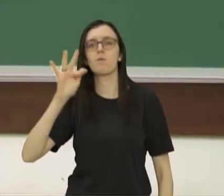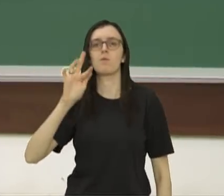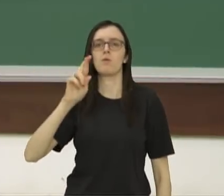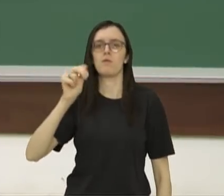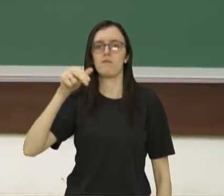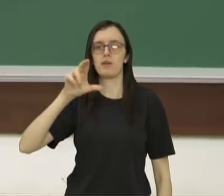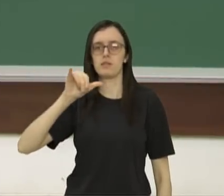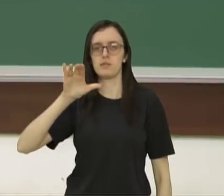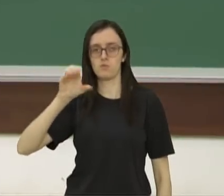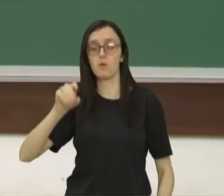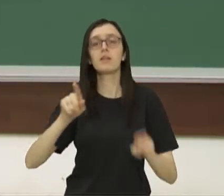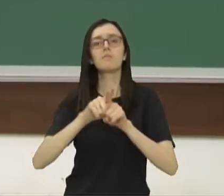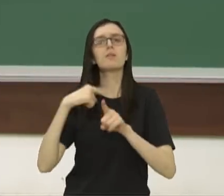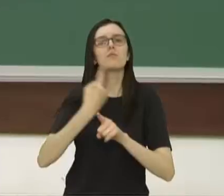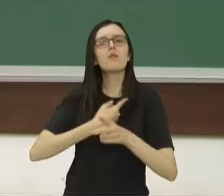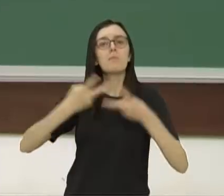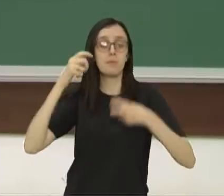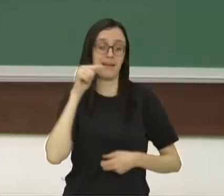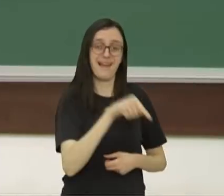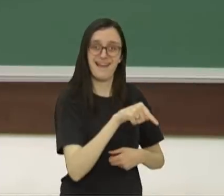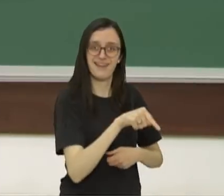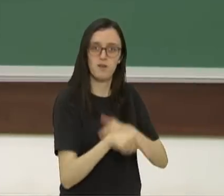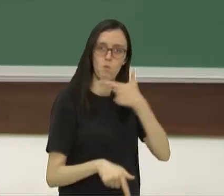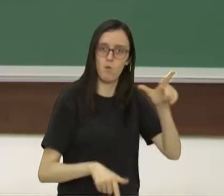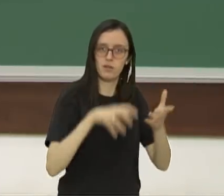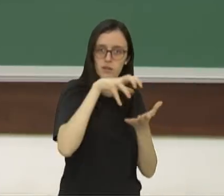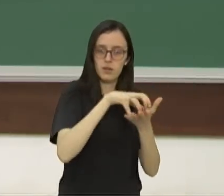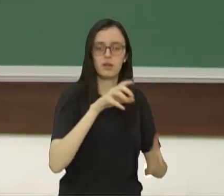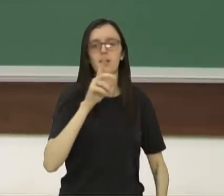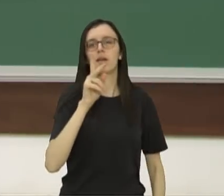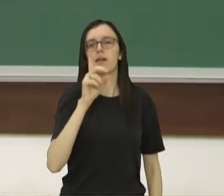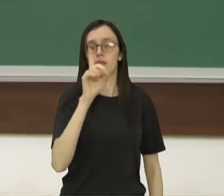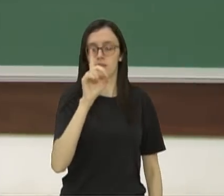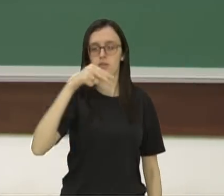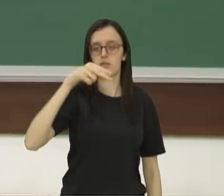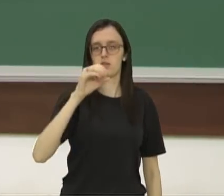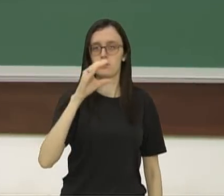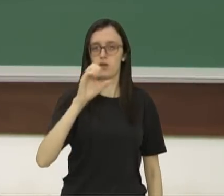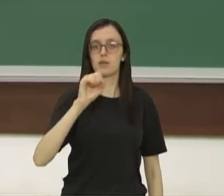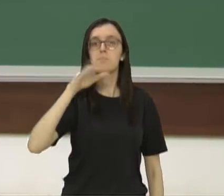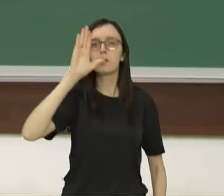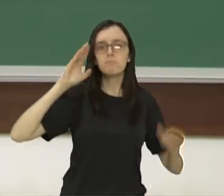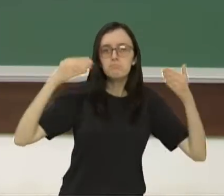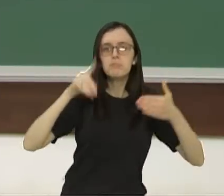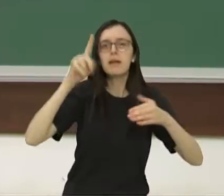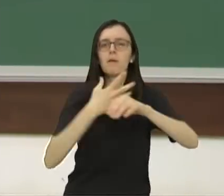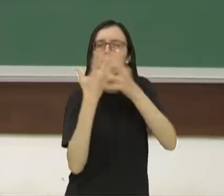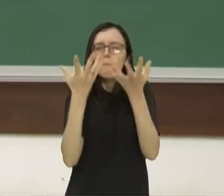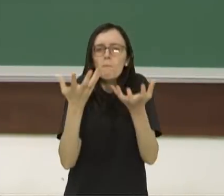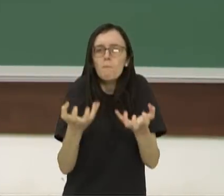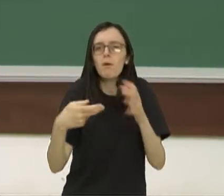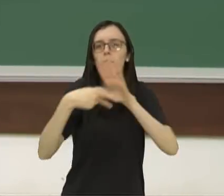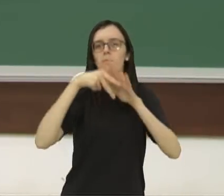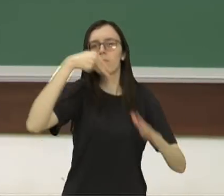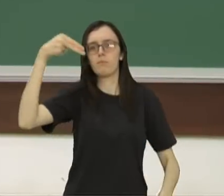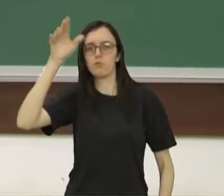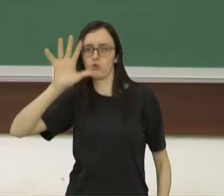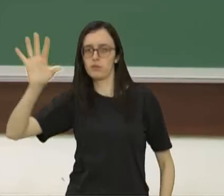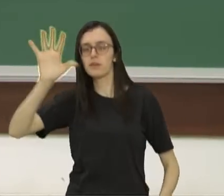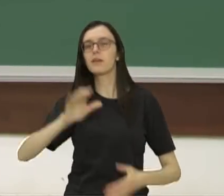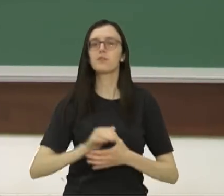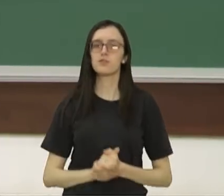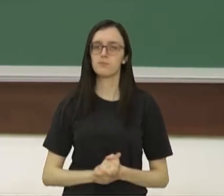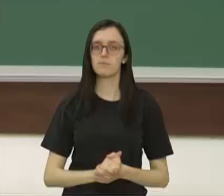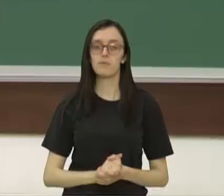Francisco. E aí vimos que a DENOX ela trabalha bastante na região do semiárido ali também, na região Nordeste, certo?